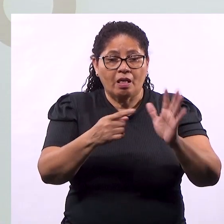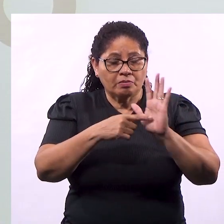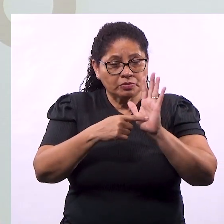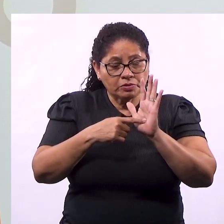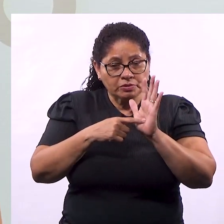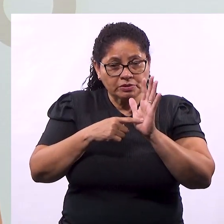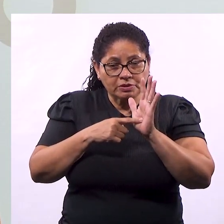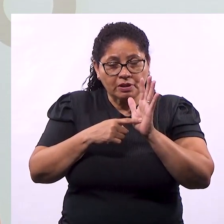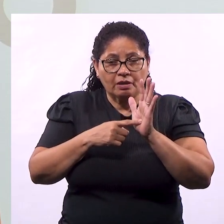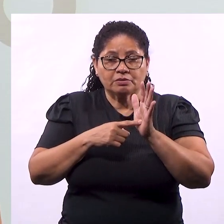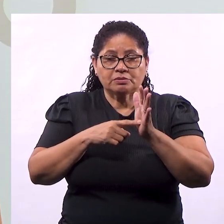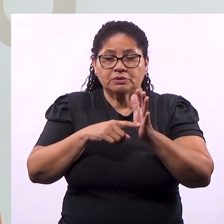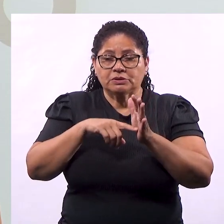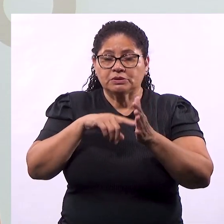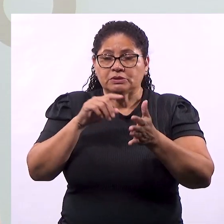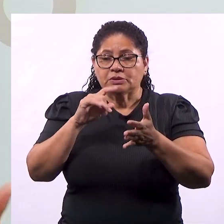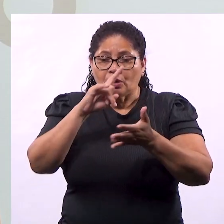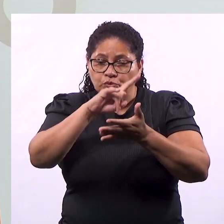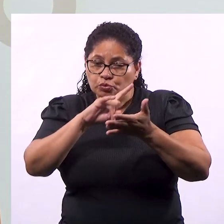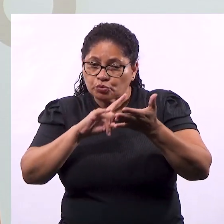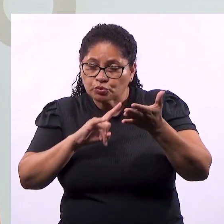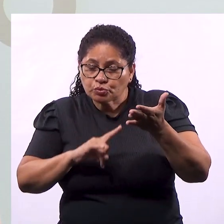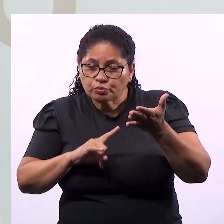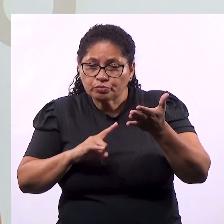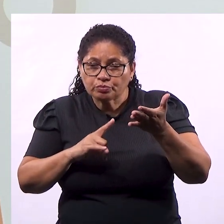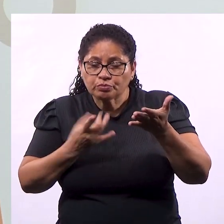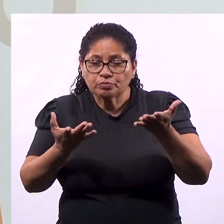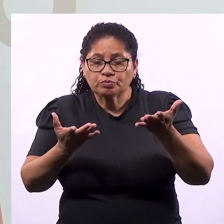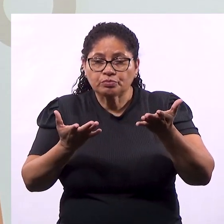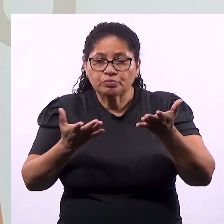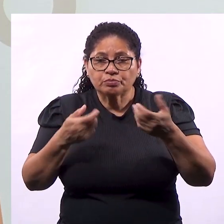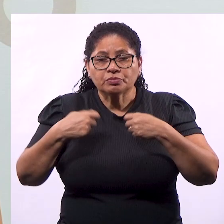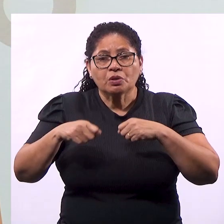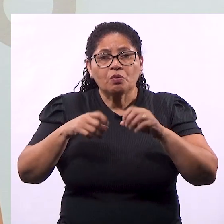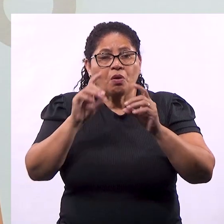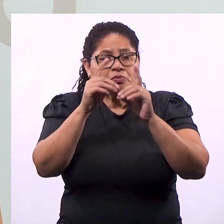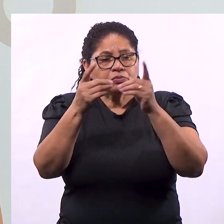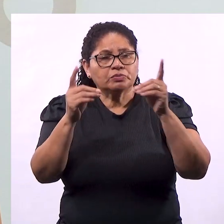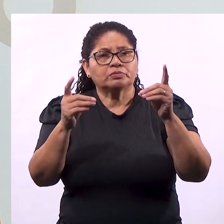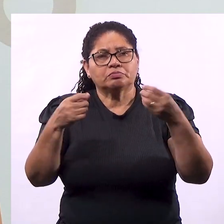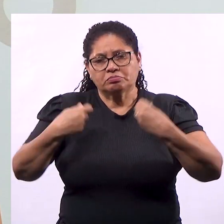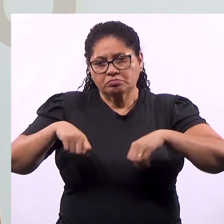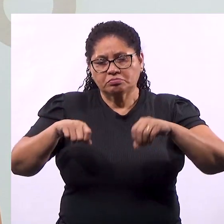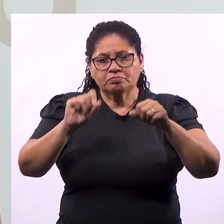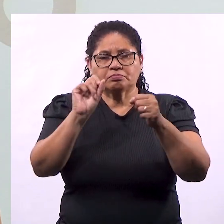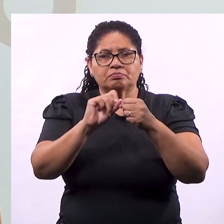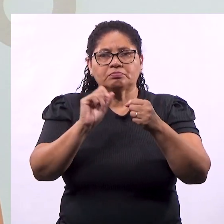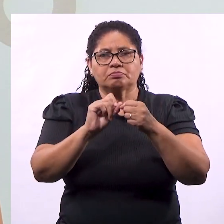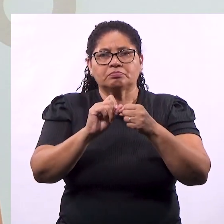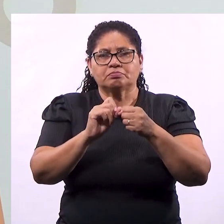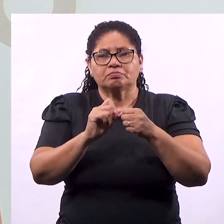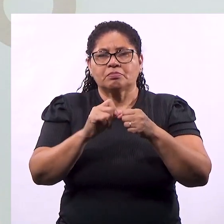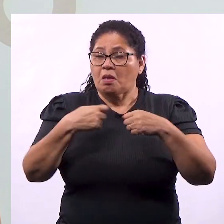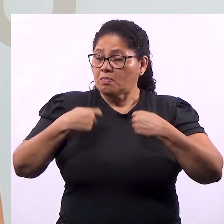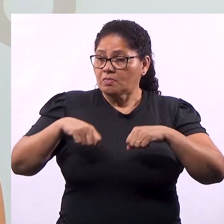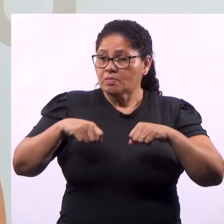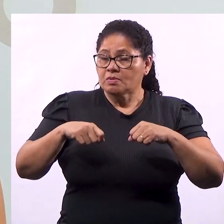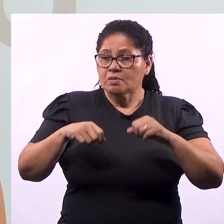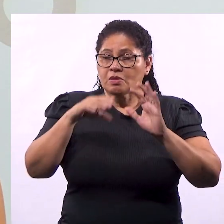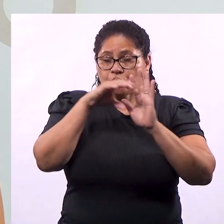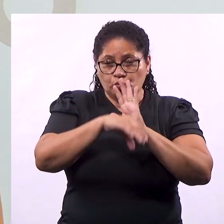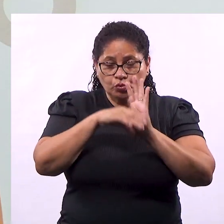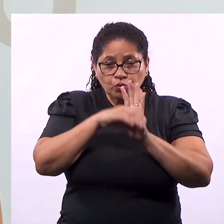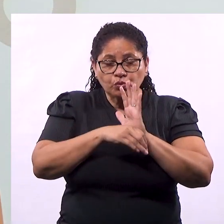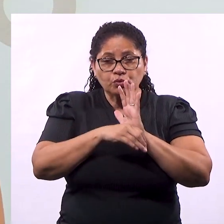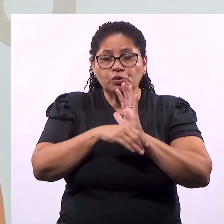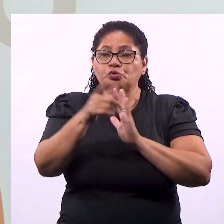levantar dados e destes dados que tipo de intervenção didática eu preciso fazer eu preciso retomar